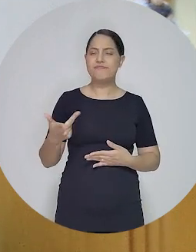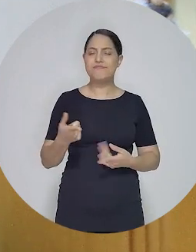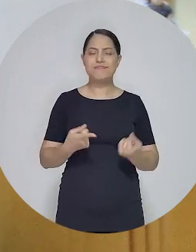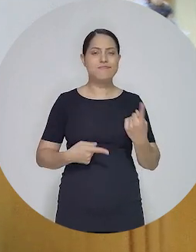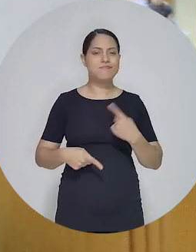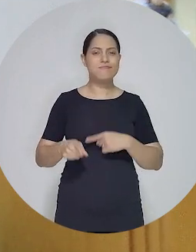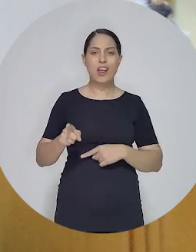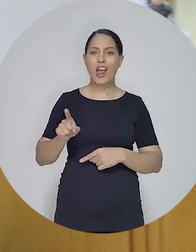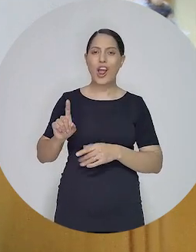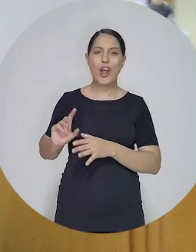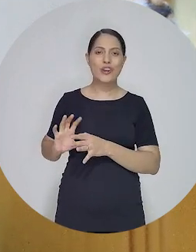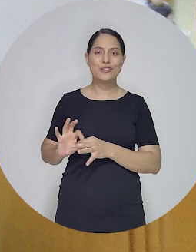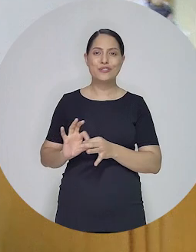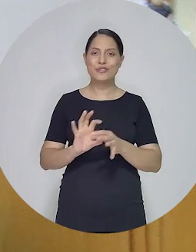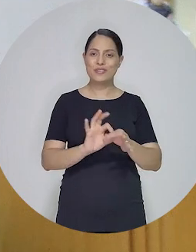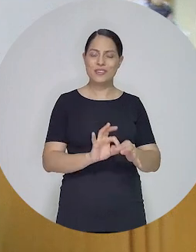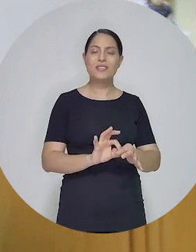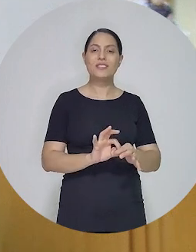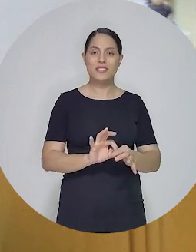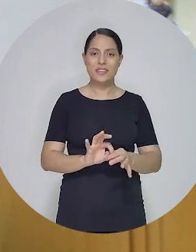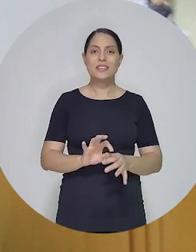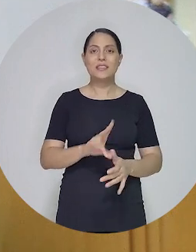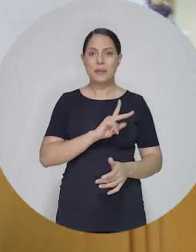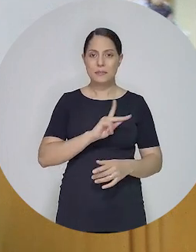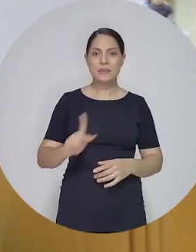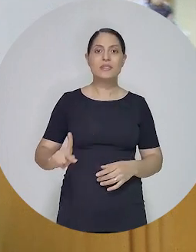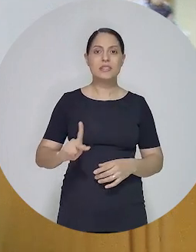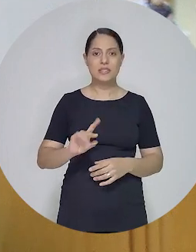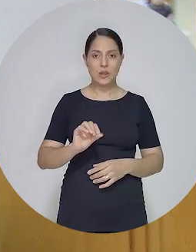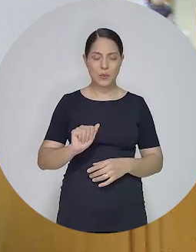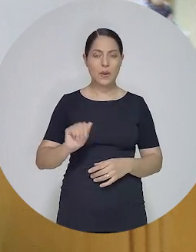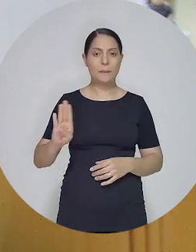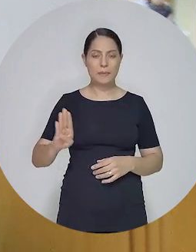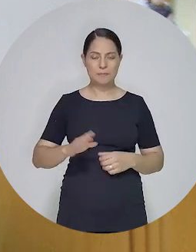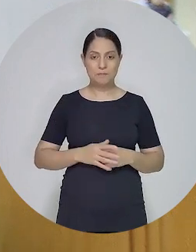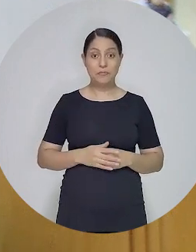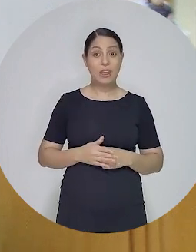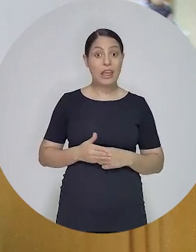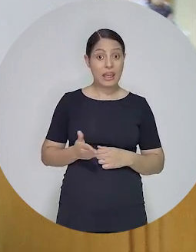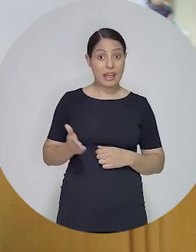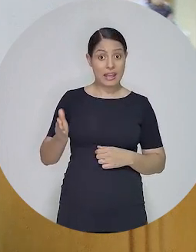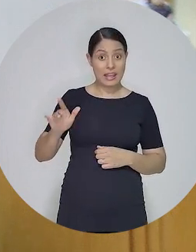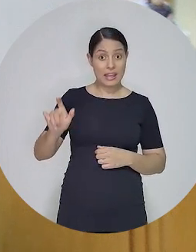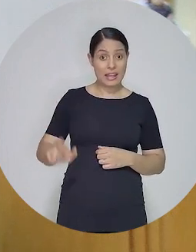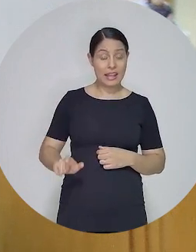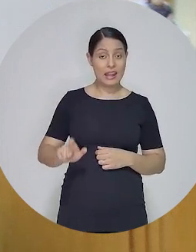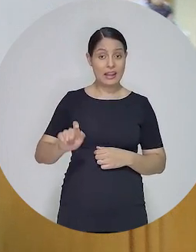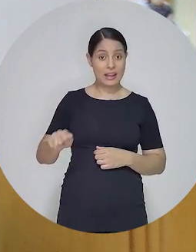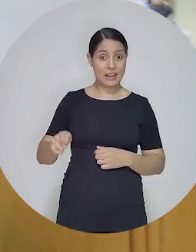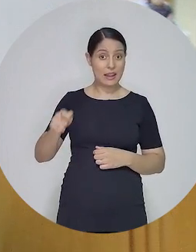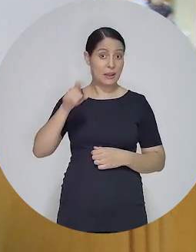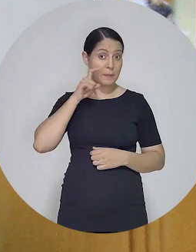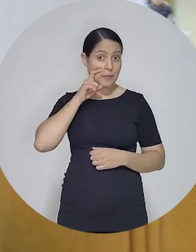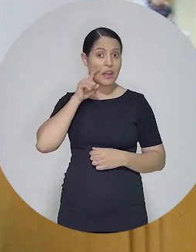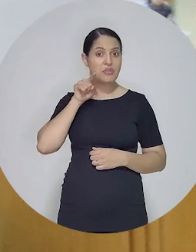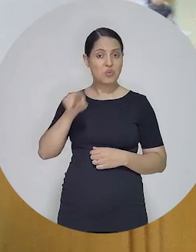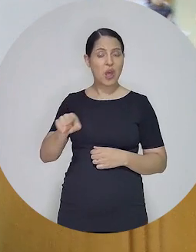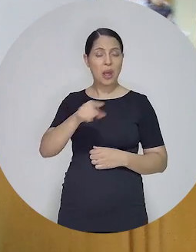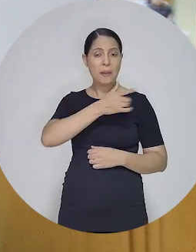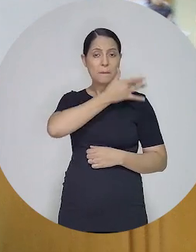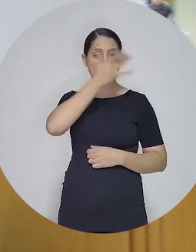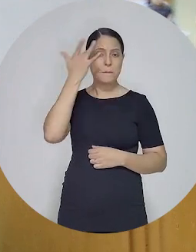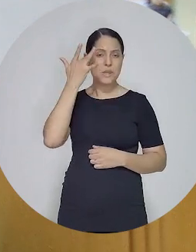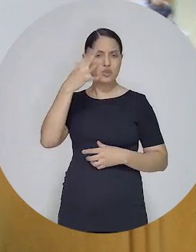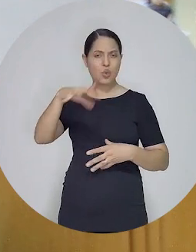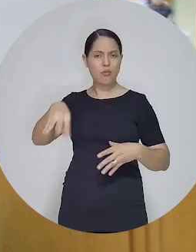sua atuação brilhante à frente da presidência da Ordem dos Advogados do Brasil. O Beto, para além de ser uma